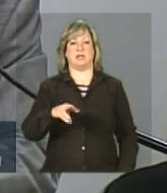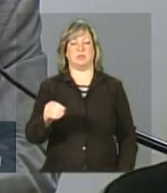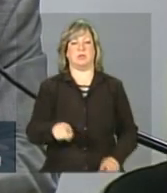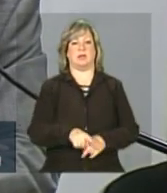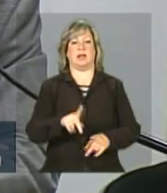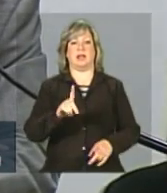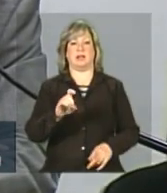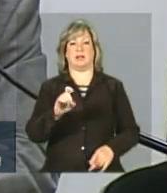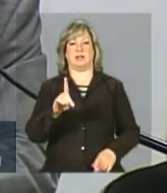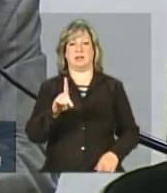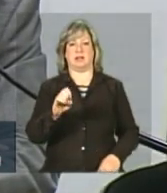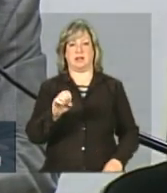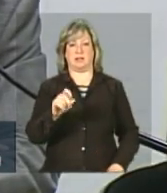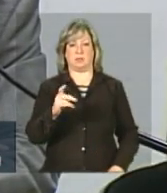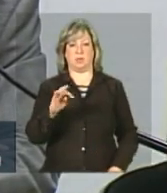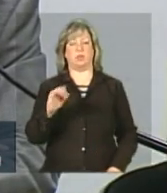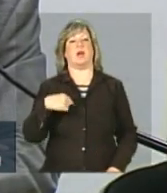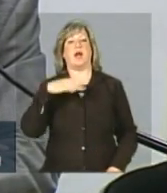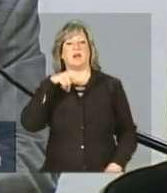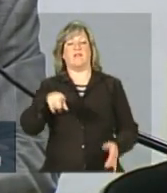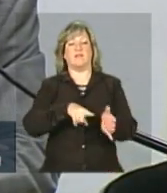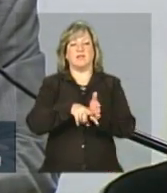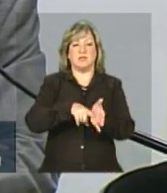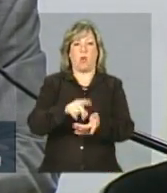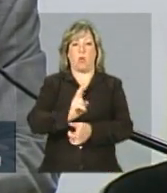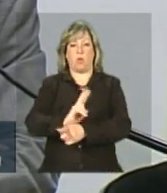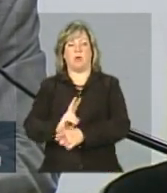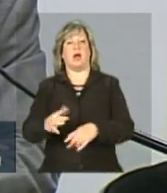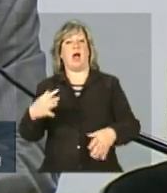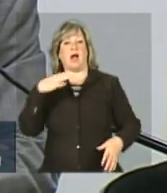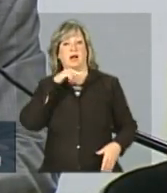Fiscalização e Controle. Acho que é uma boa oportunidade para que nós possamos